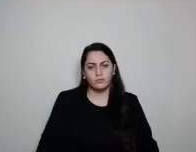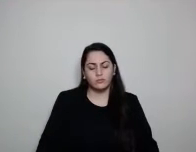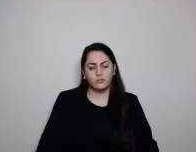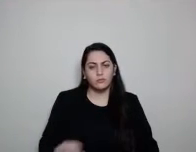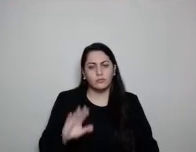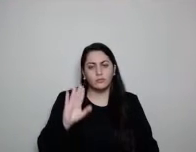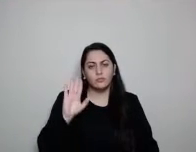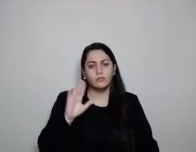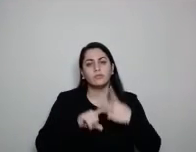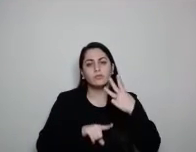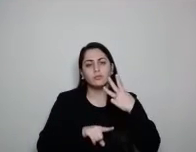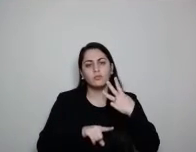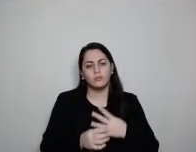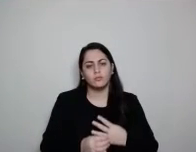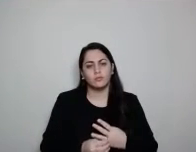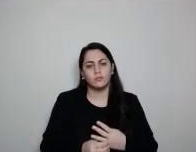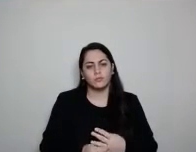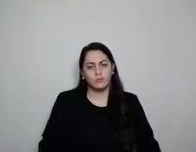Perfeito.